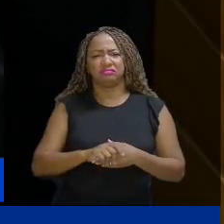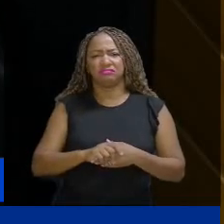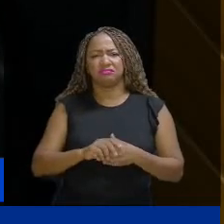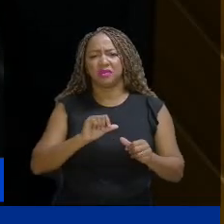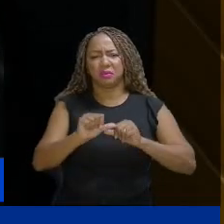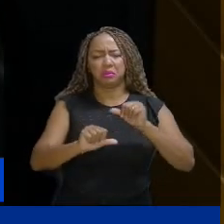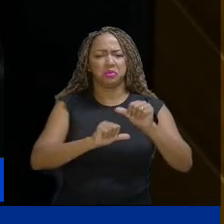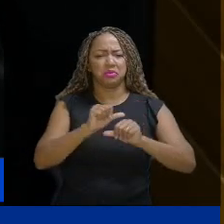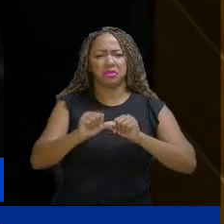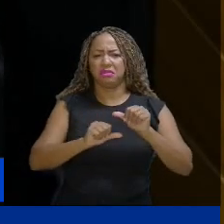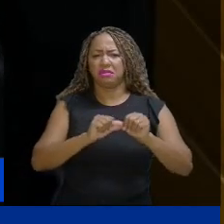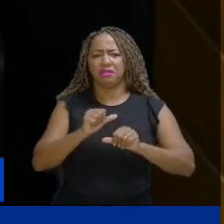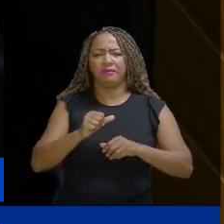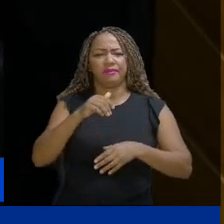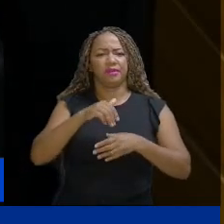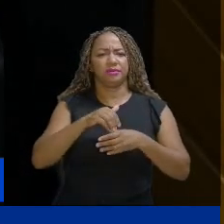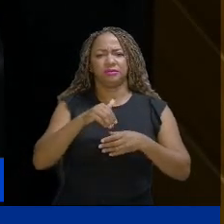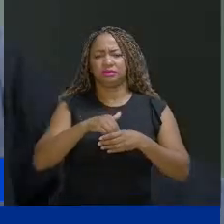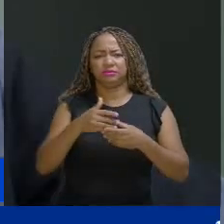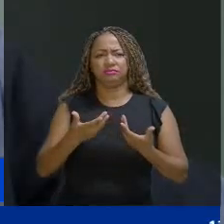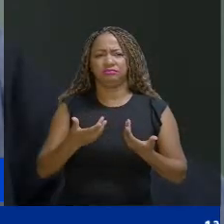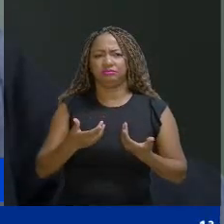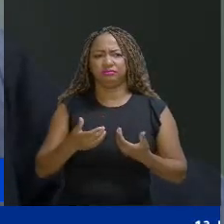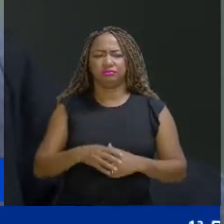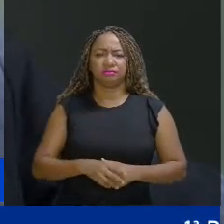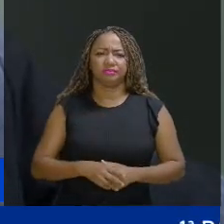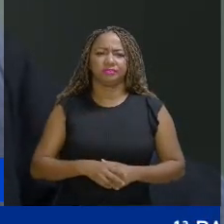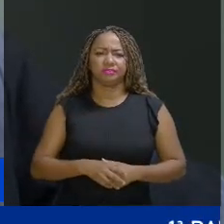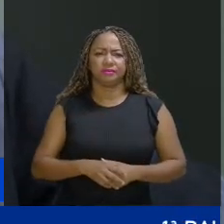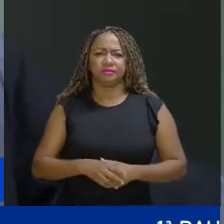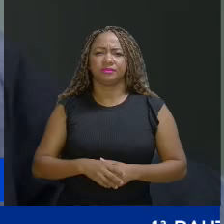do desembargador Carmo.